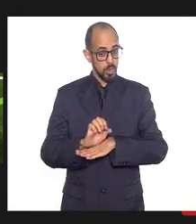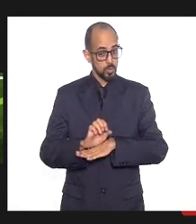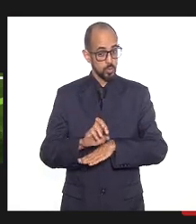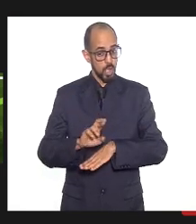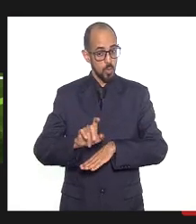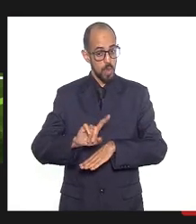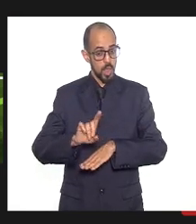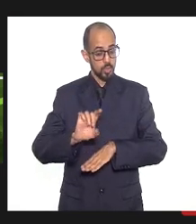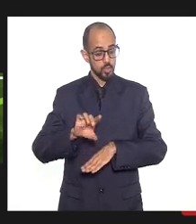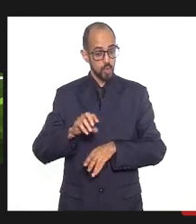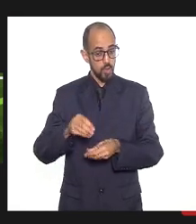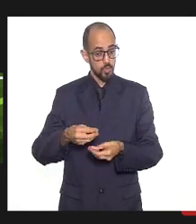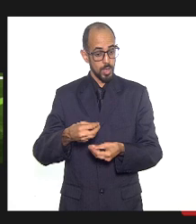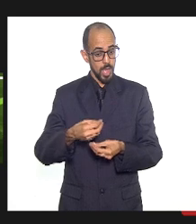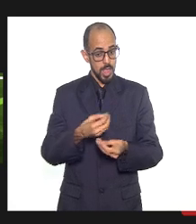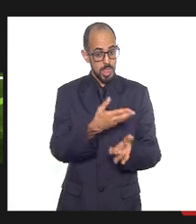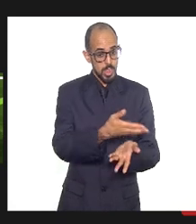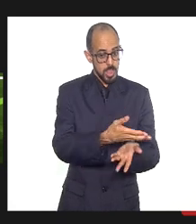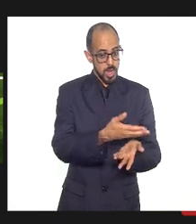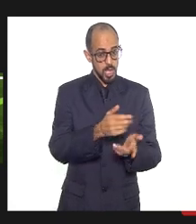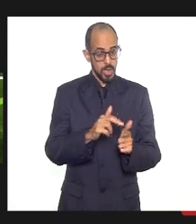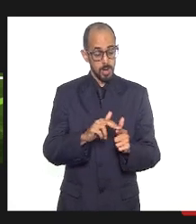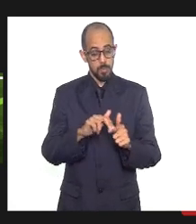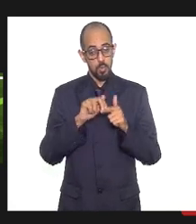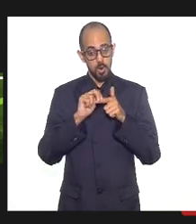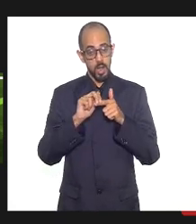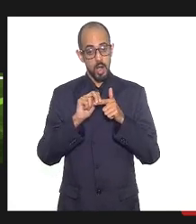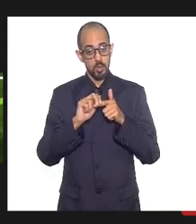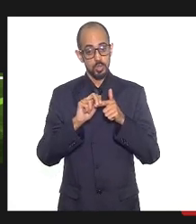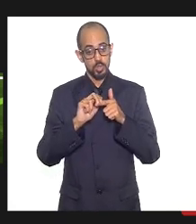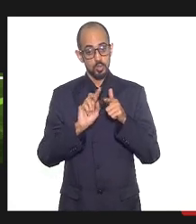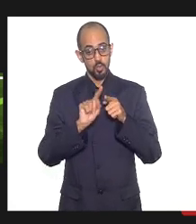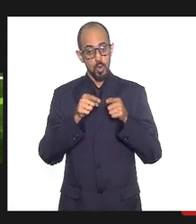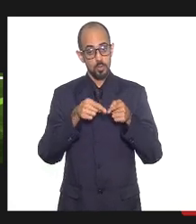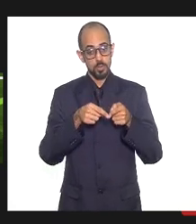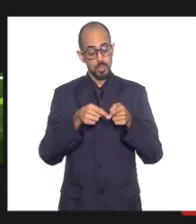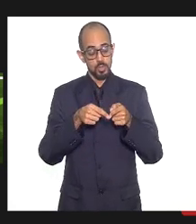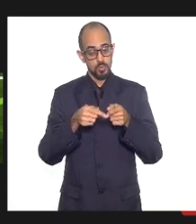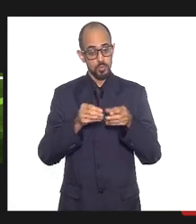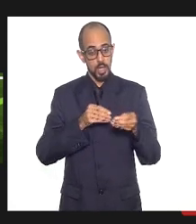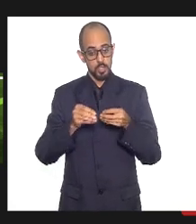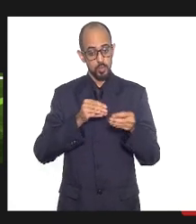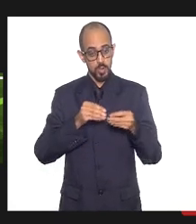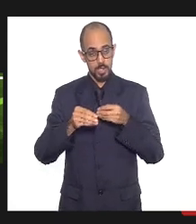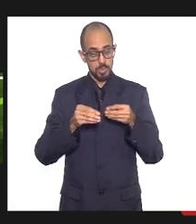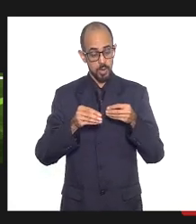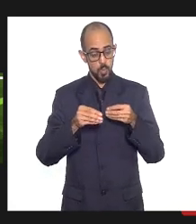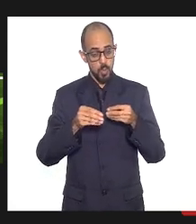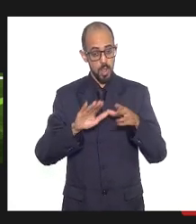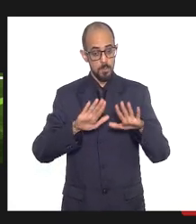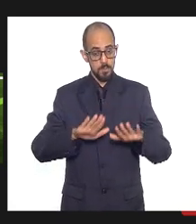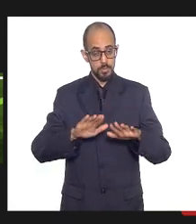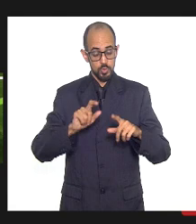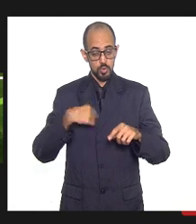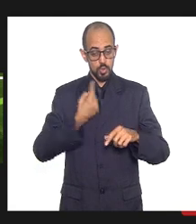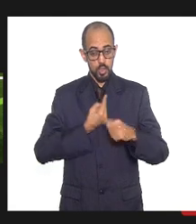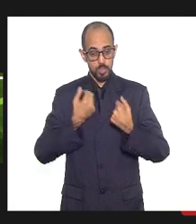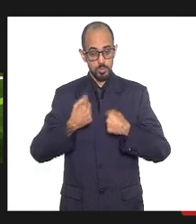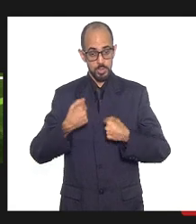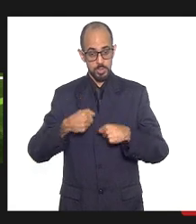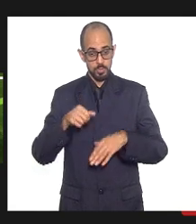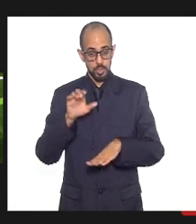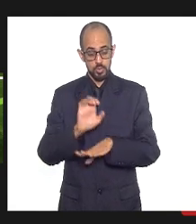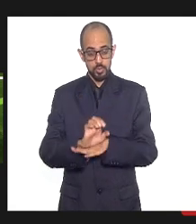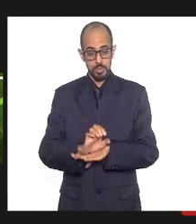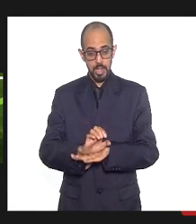a entrega por uma questão objetiva do processo de titulação. Então, a gente precisa que o estado do Rio de Janeiro recepcione